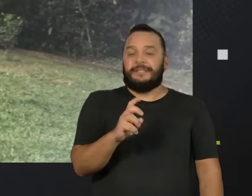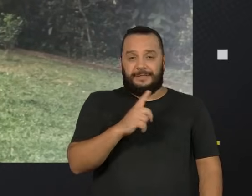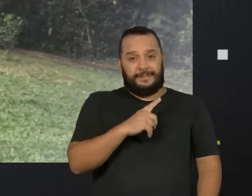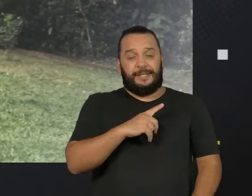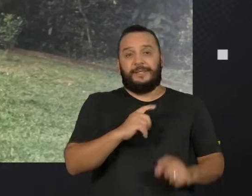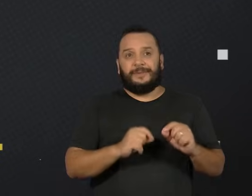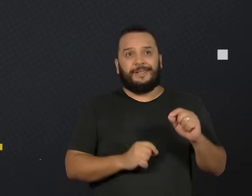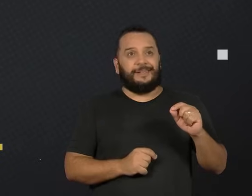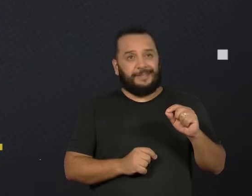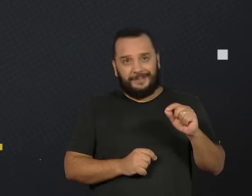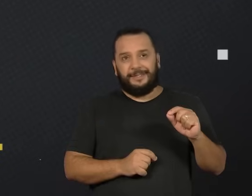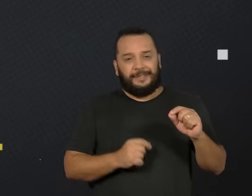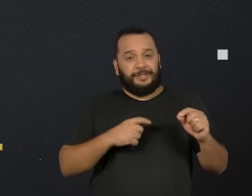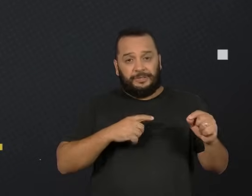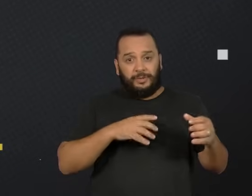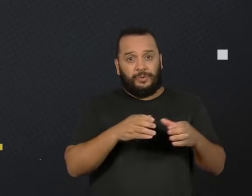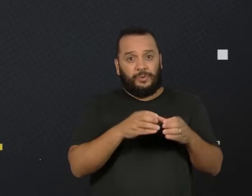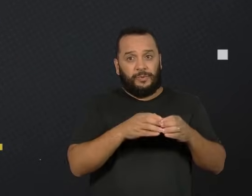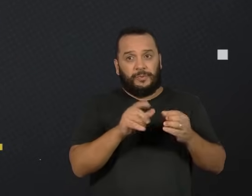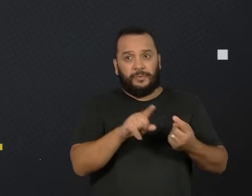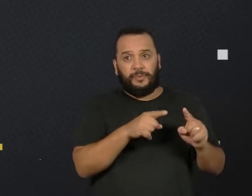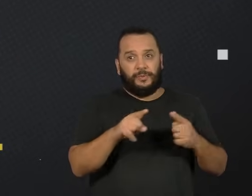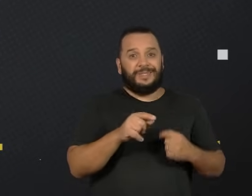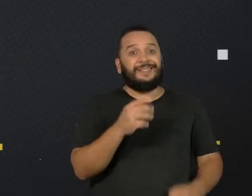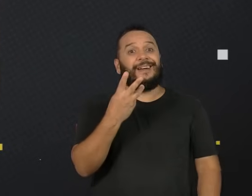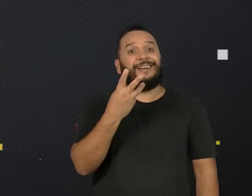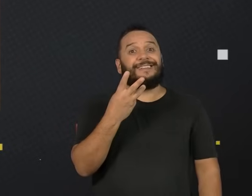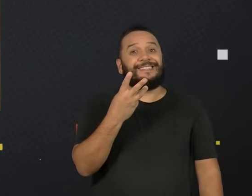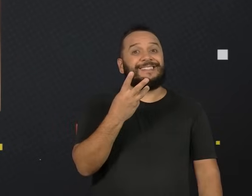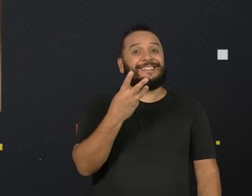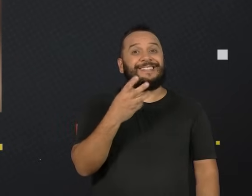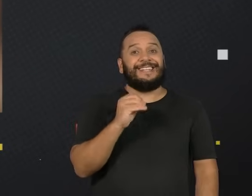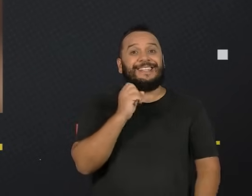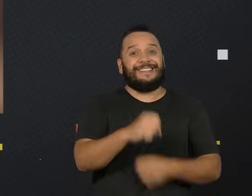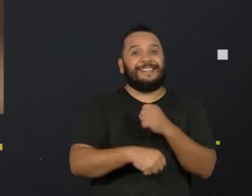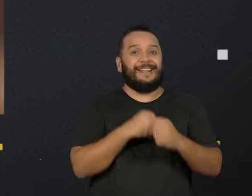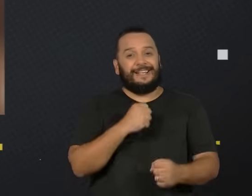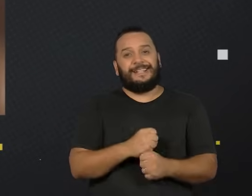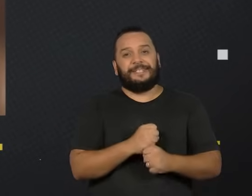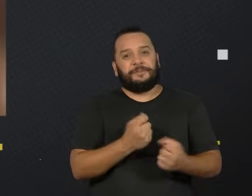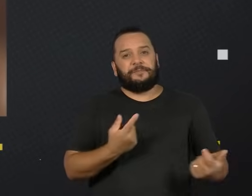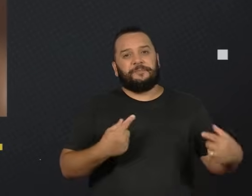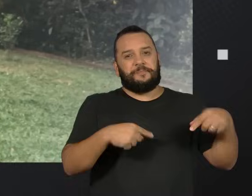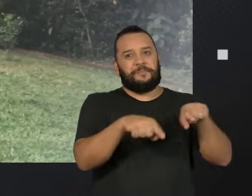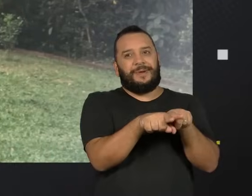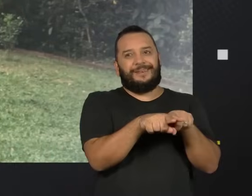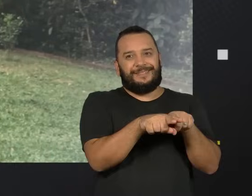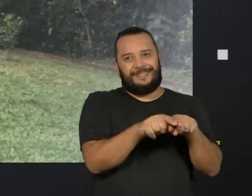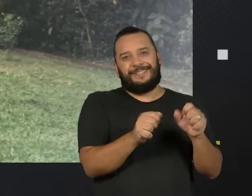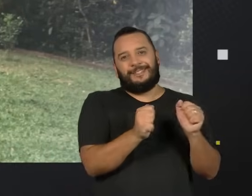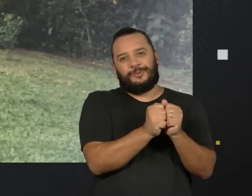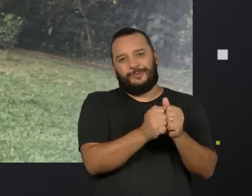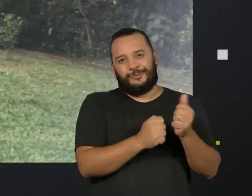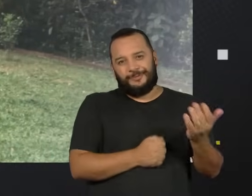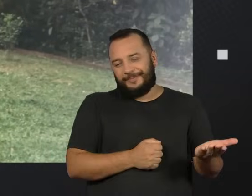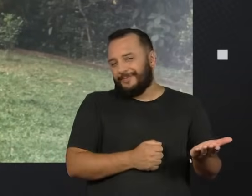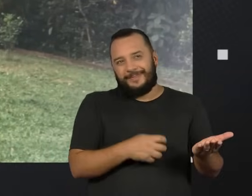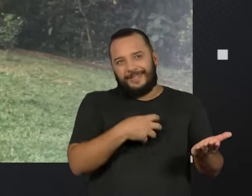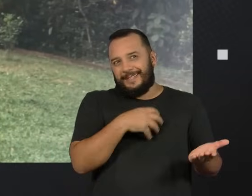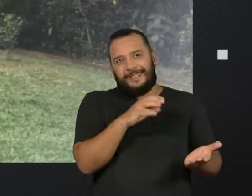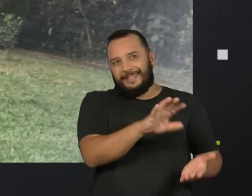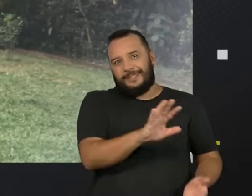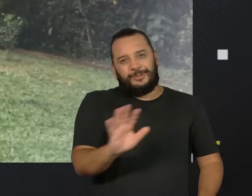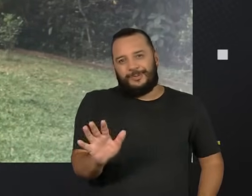disco comemorativo de 30 anos de convívio, né, de parcerias. E então é isso,